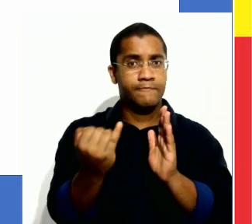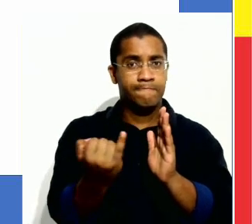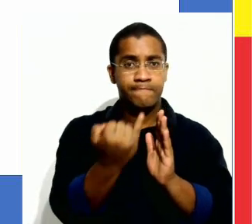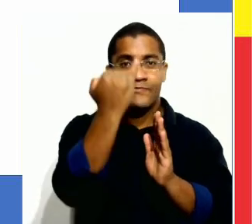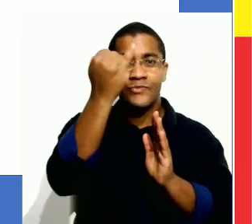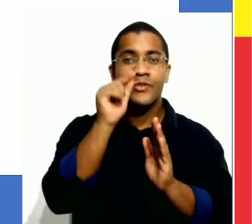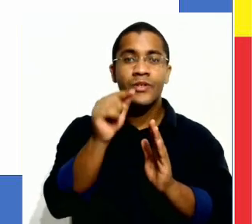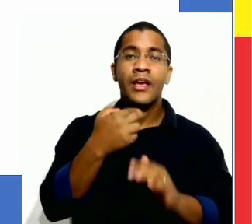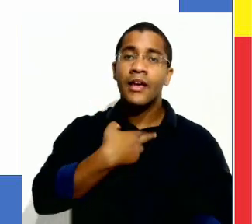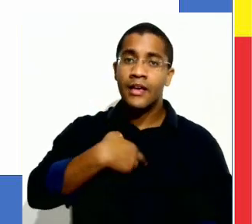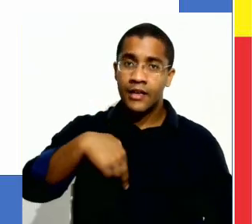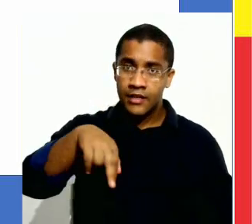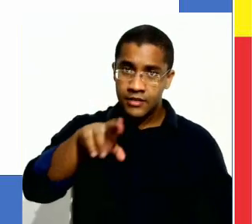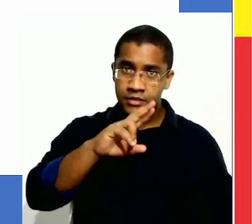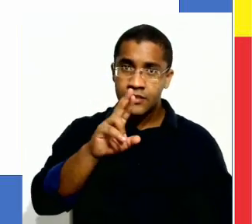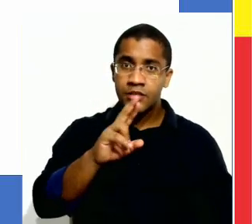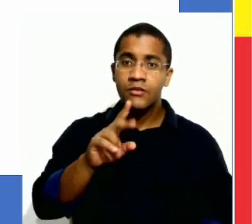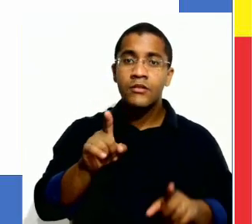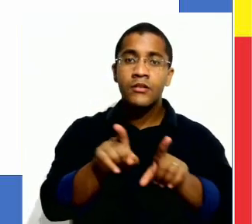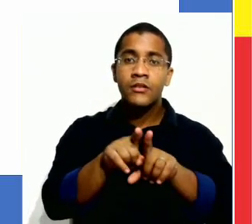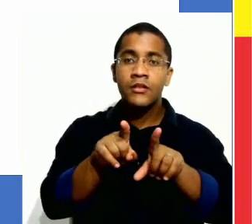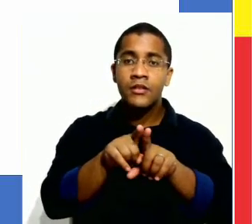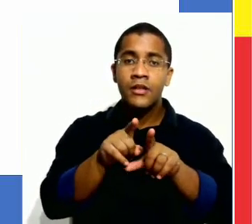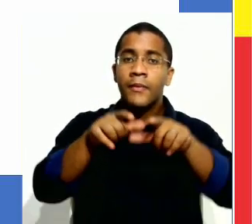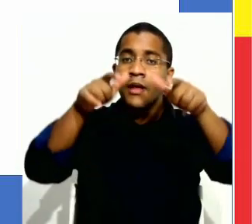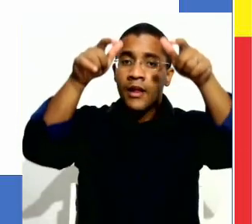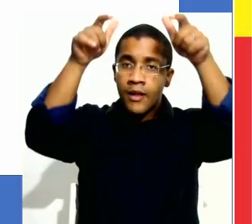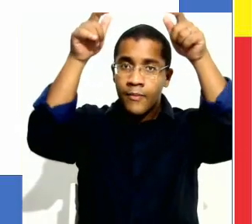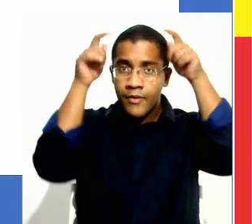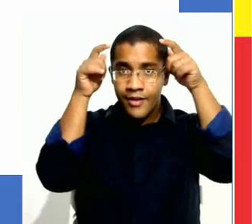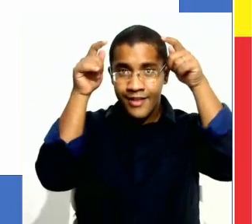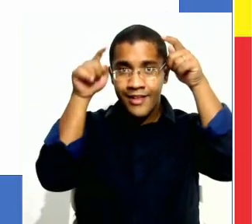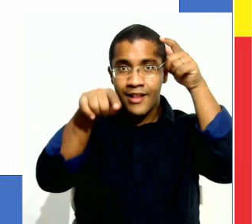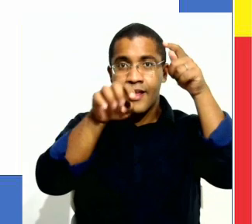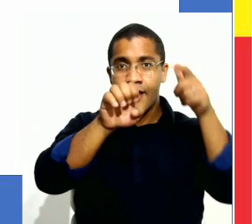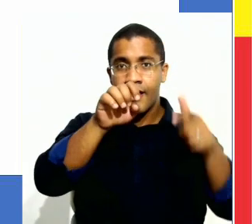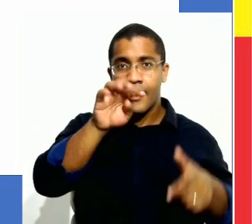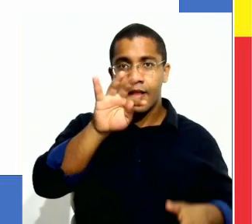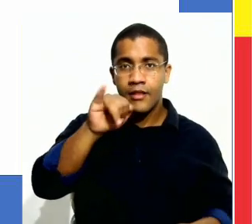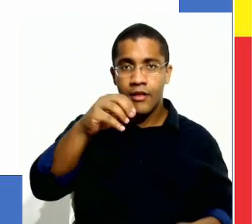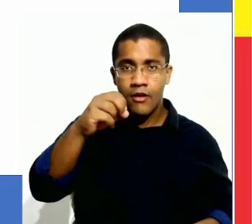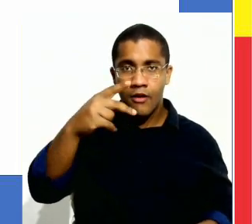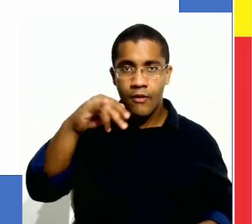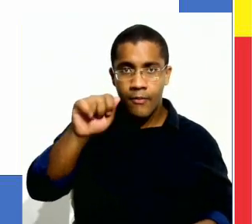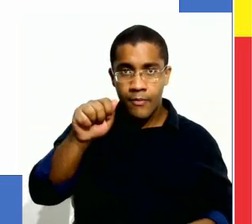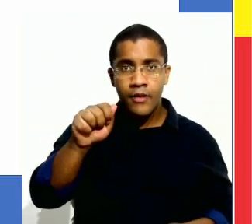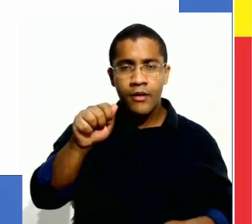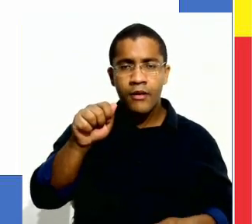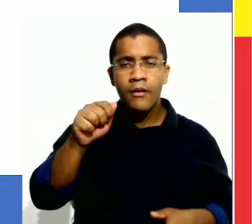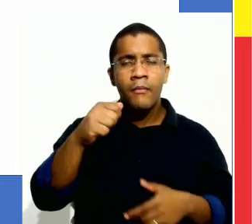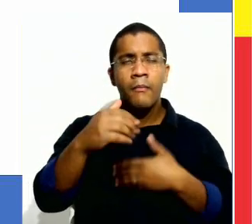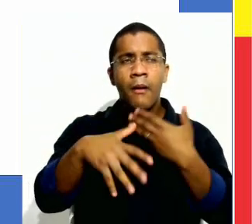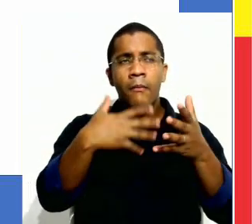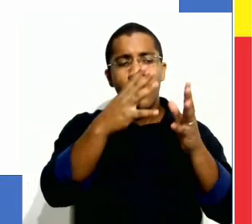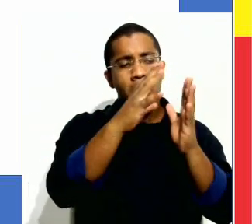simbólica para a religião e a realeza etíope nunca foi esquecida.